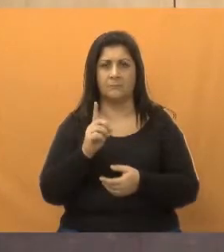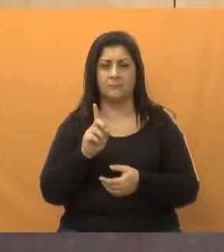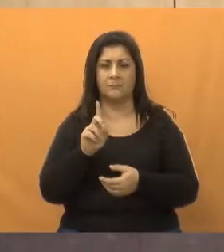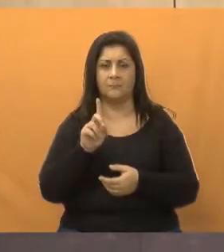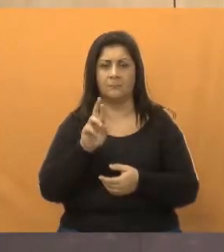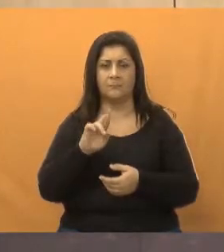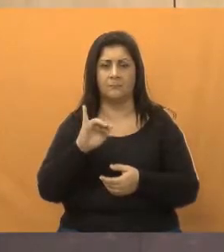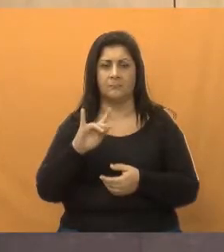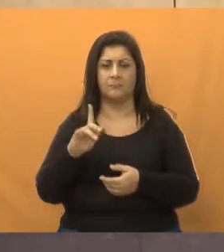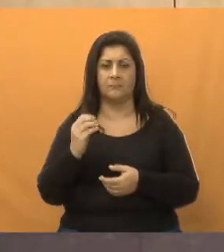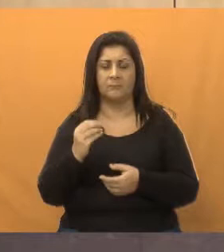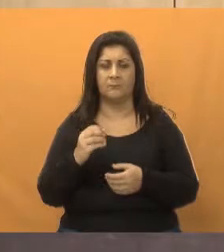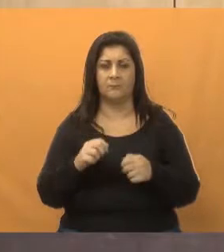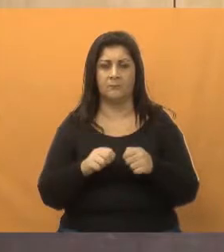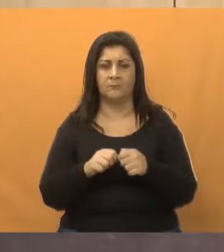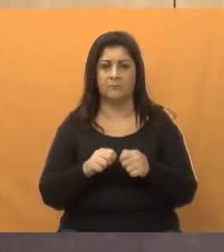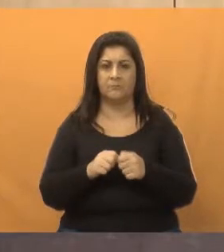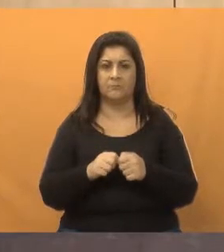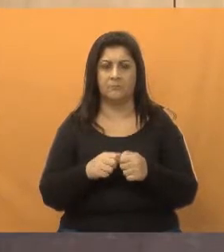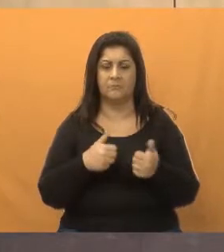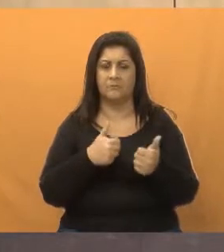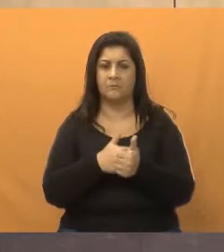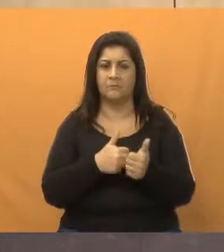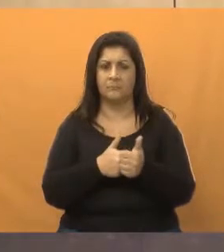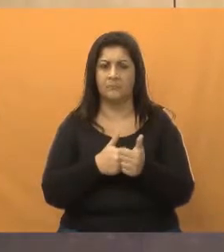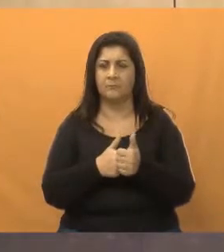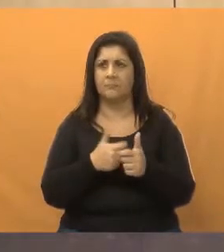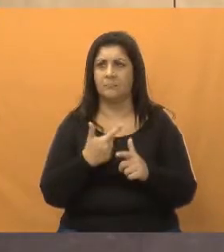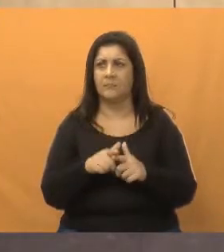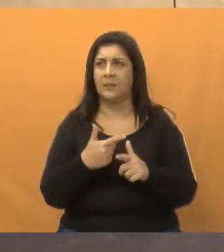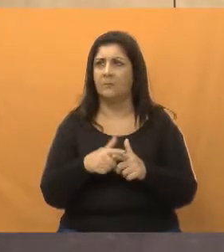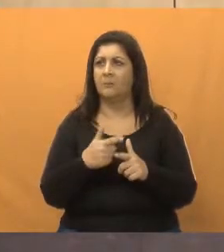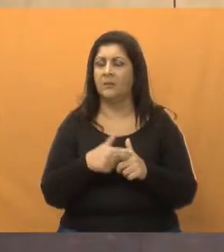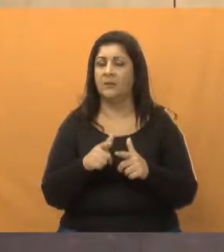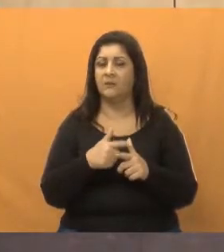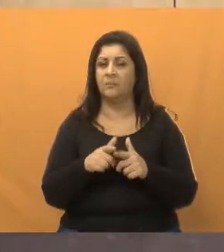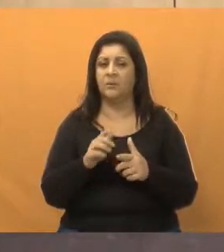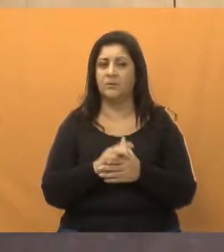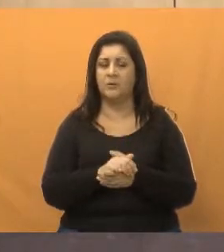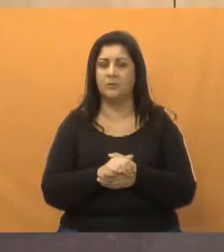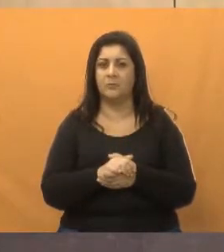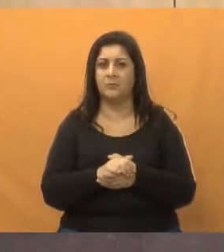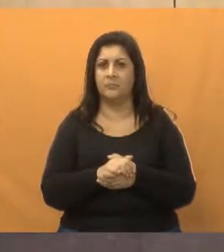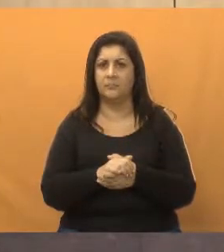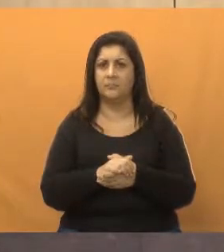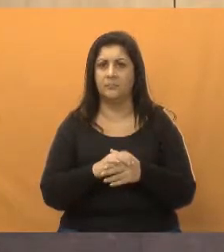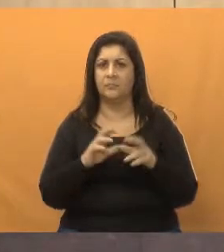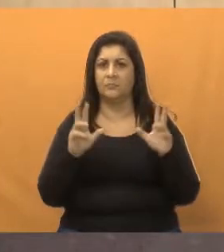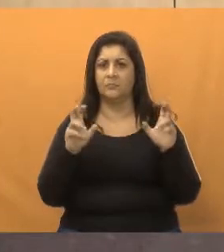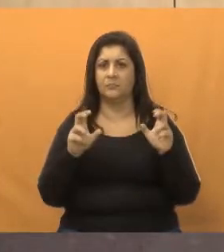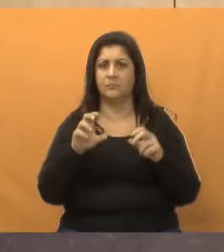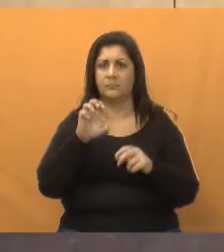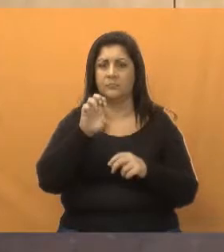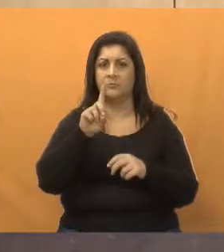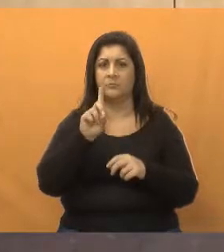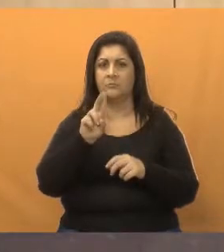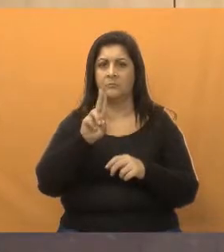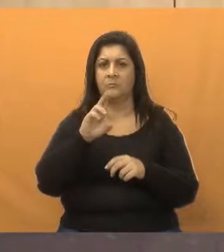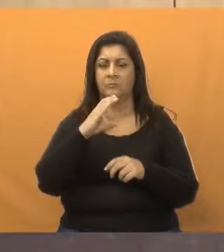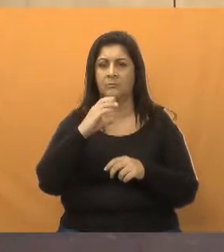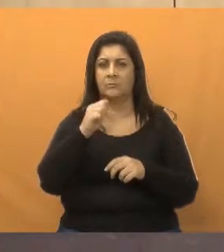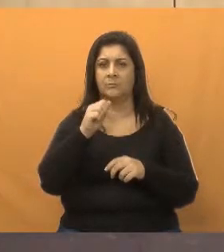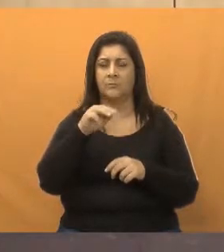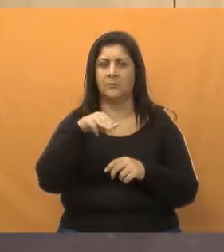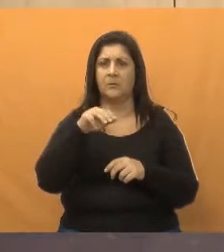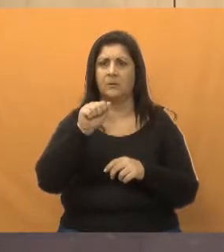cobertura bem de perto desses problemas, a questão dos Educamais, as piscinas, quanto